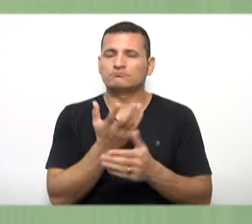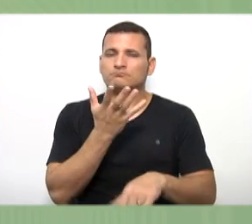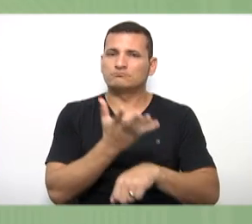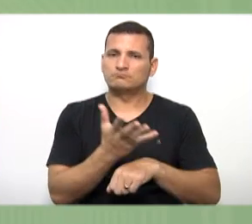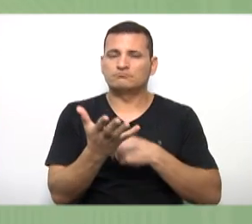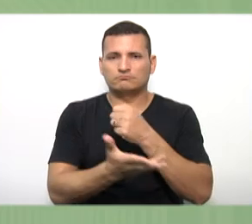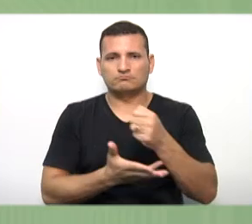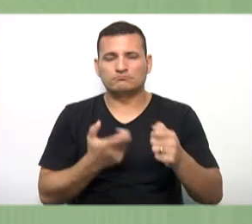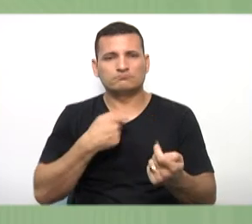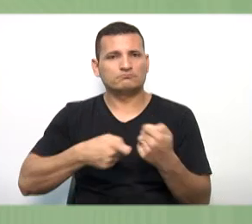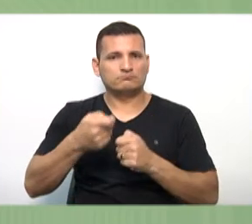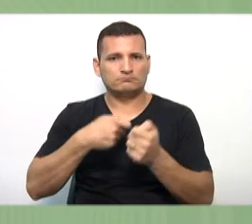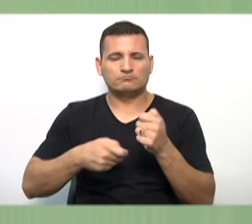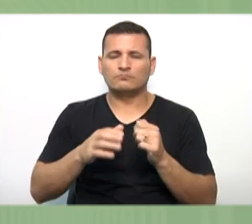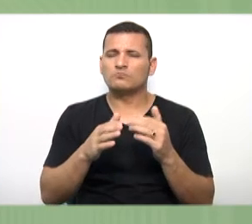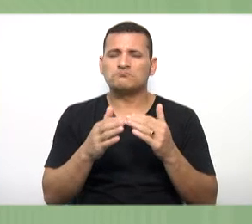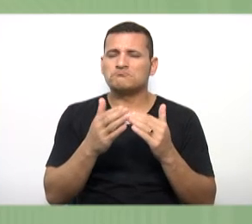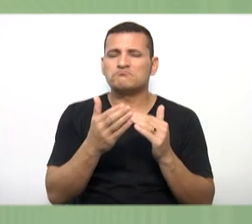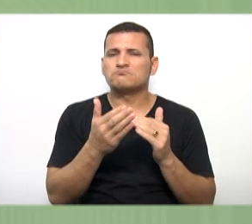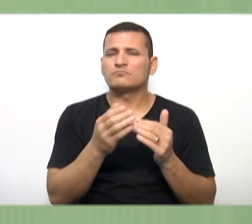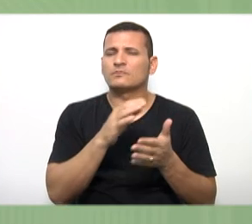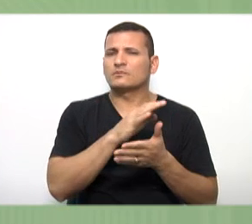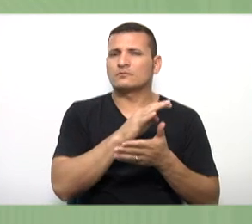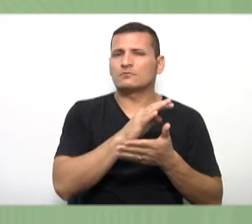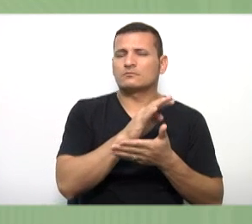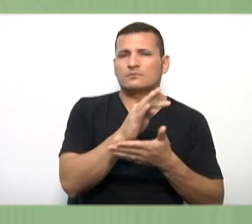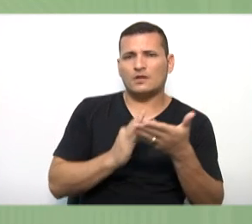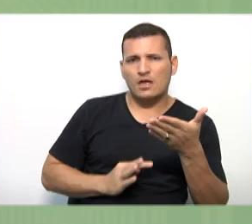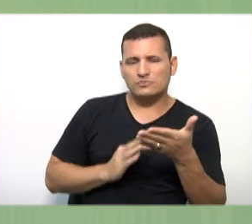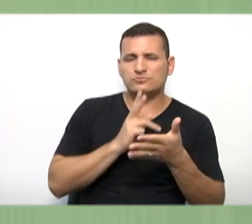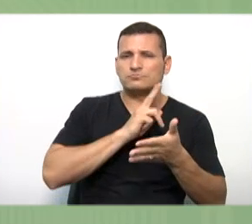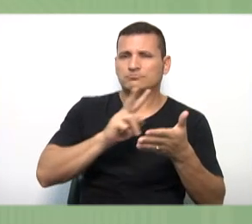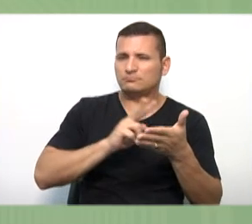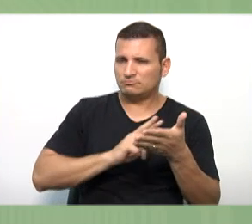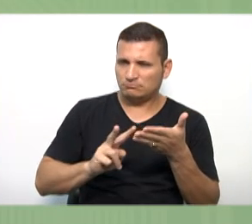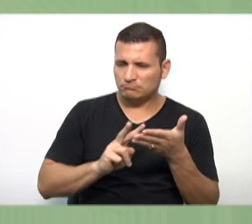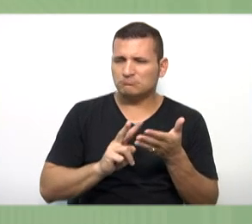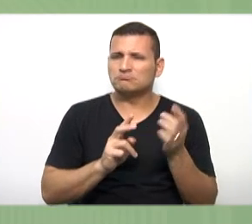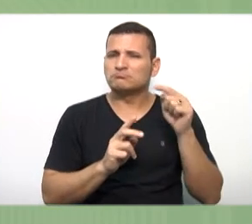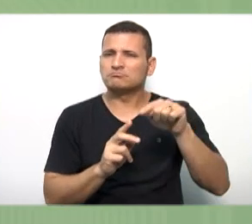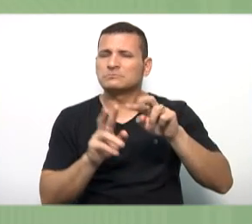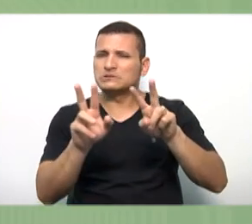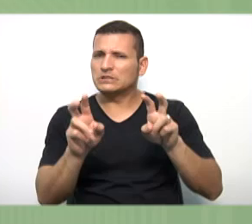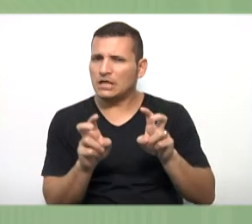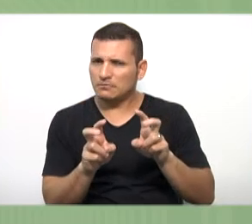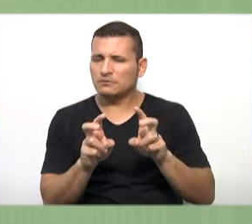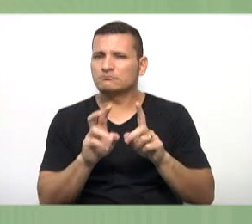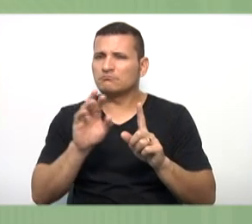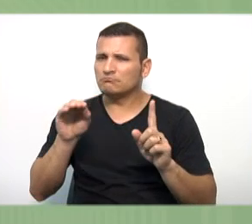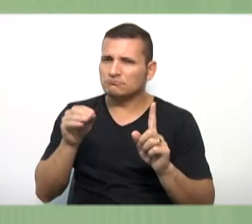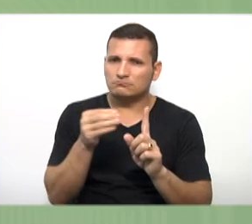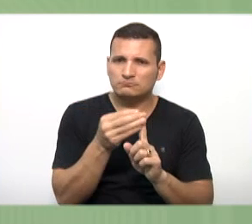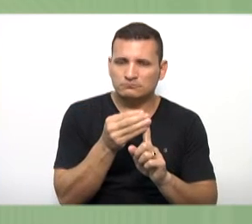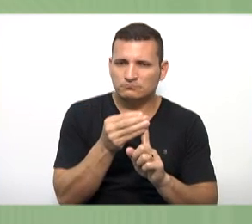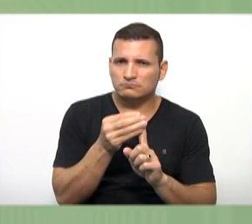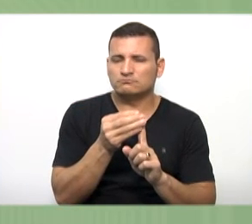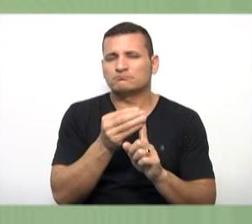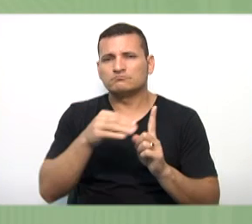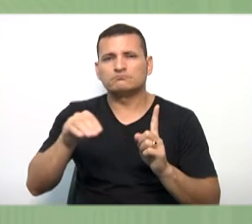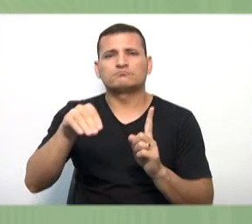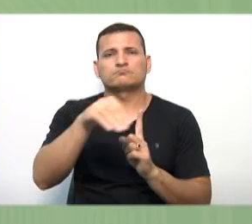qual a relação do texto que nós lemos, acabamos de ler, com o tema centralização e